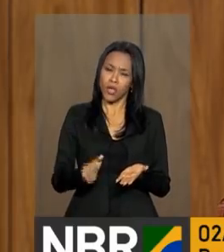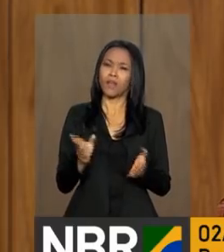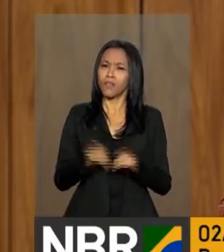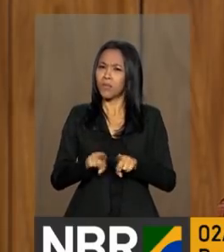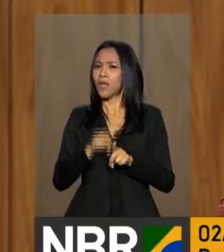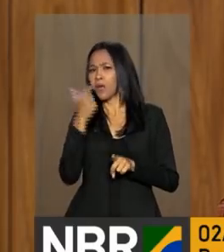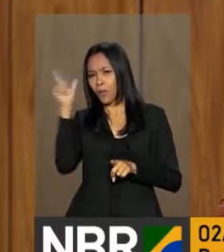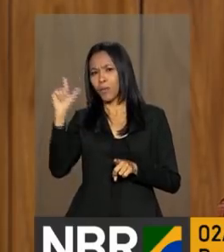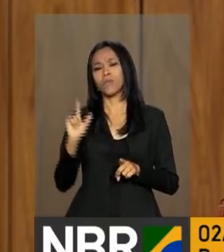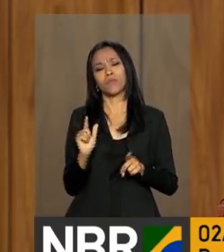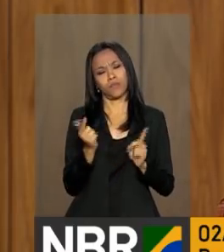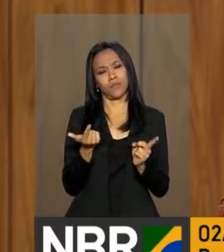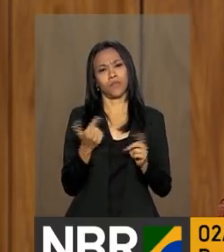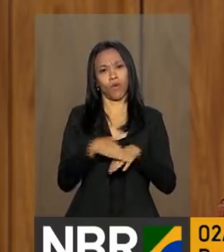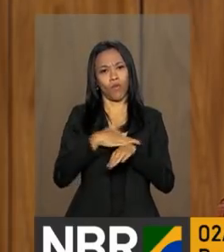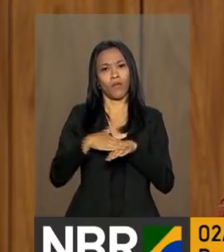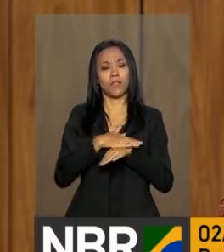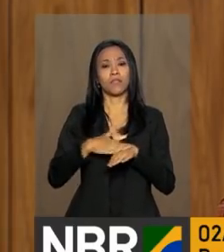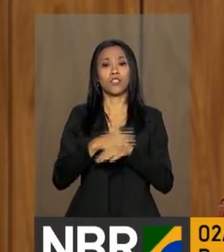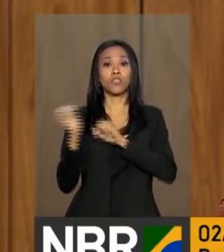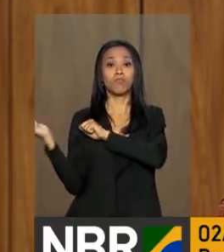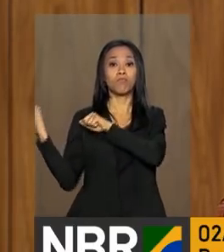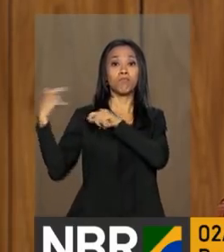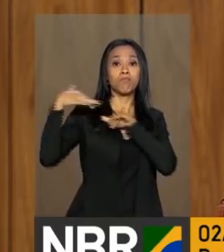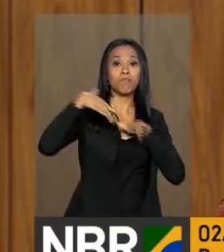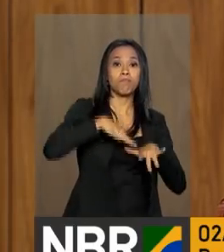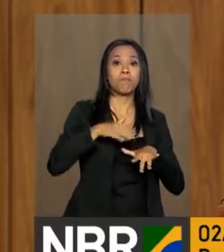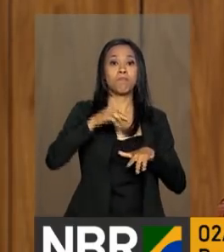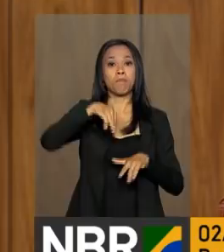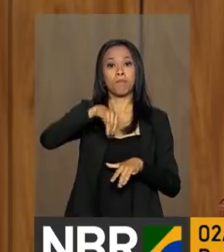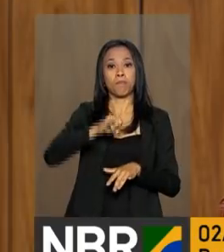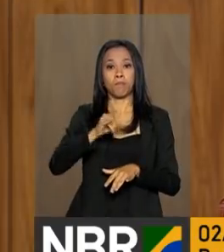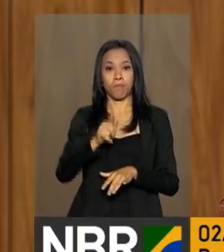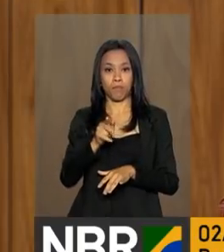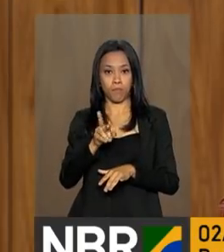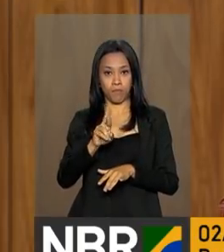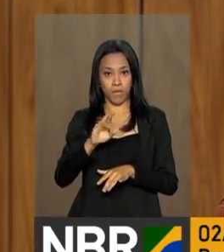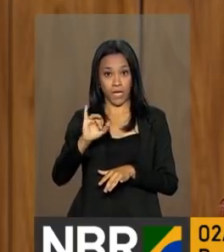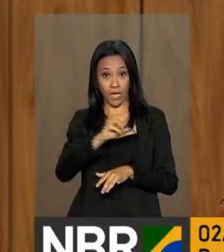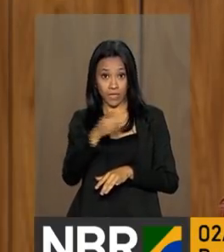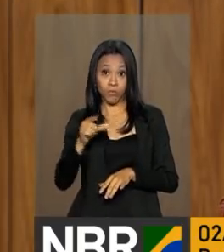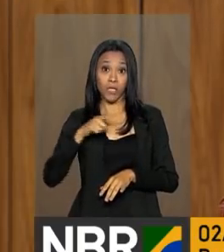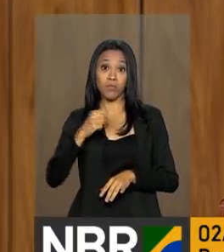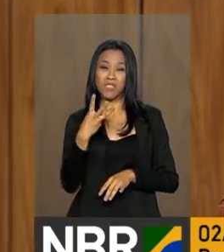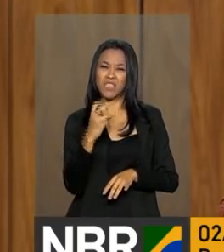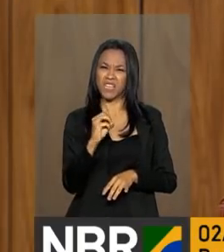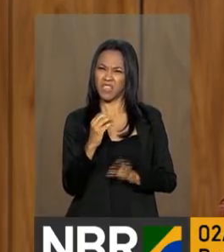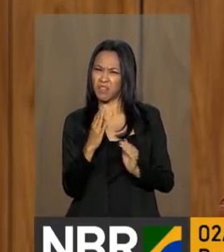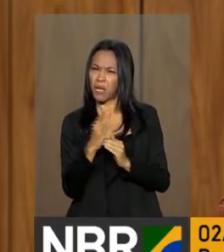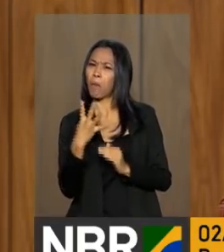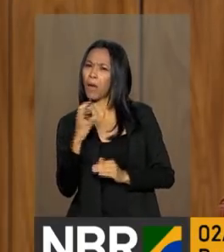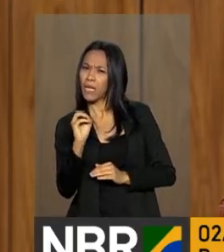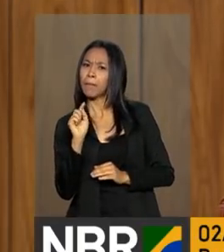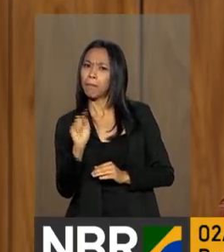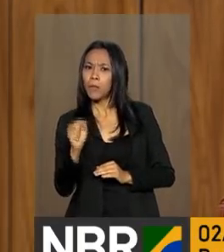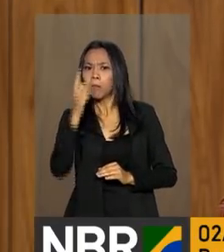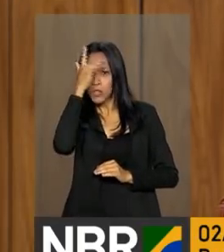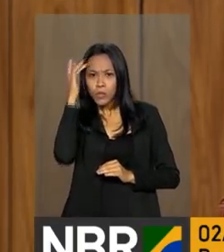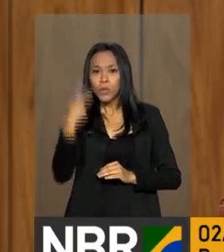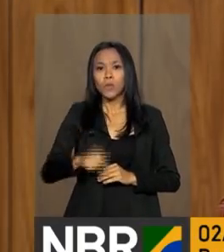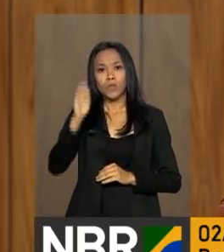também sobre assuntos migratórios. Nós temos praticamente 30 ou 40 mil brasileiros no Suriname